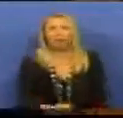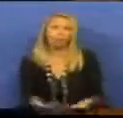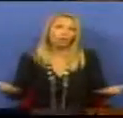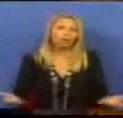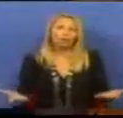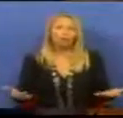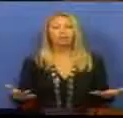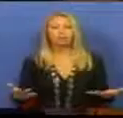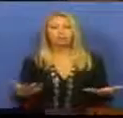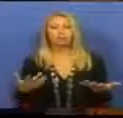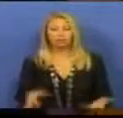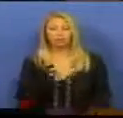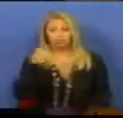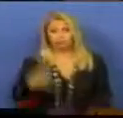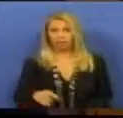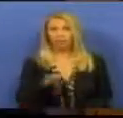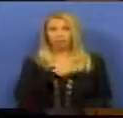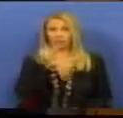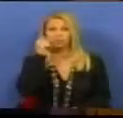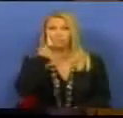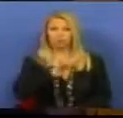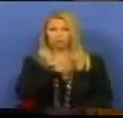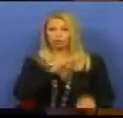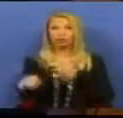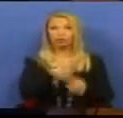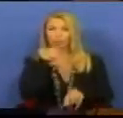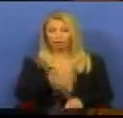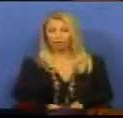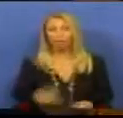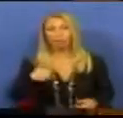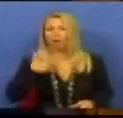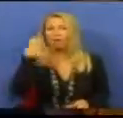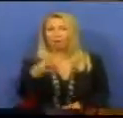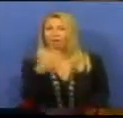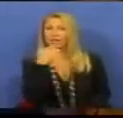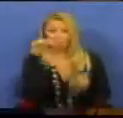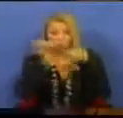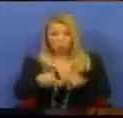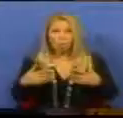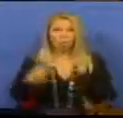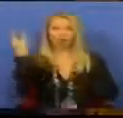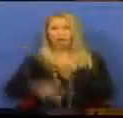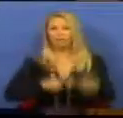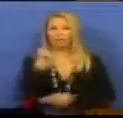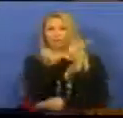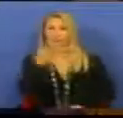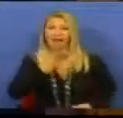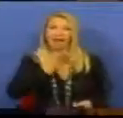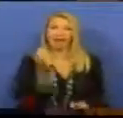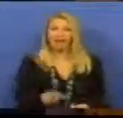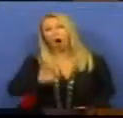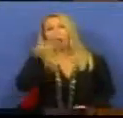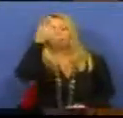sentido, Sr. Presidente, Senhoras e Srs. Deputados, lamento dizer, hoje a avaliação que estava errada devia ter